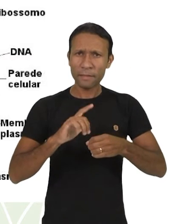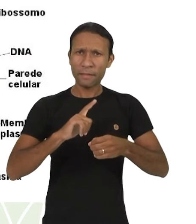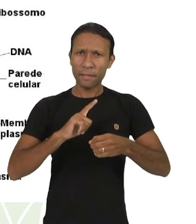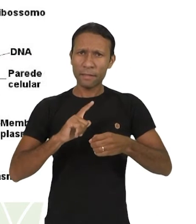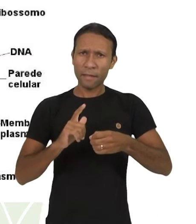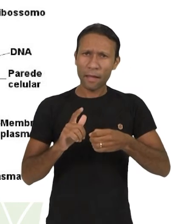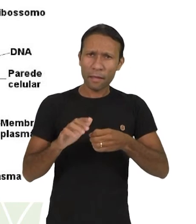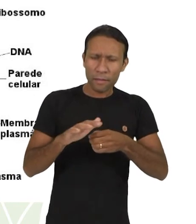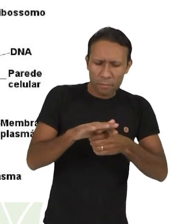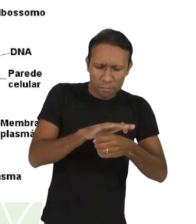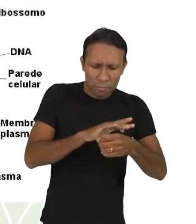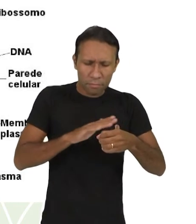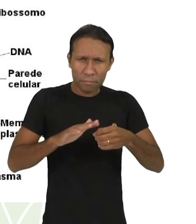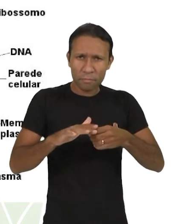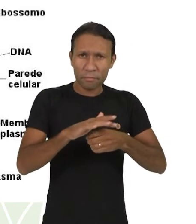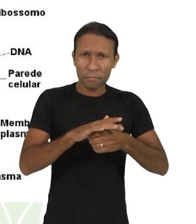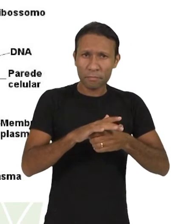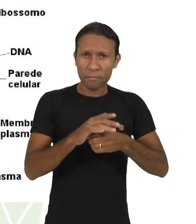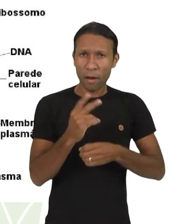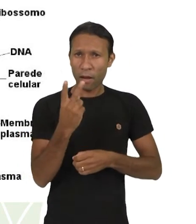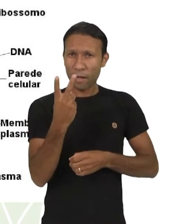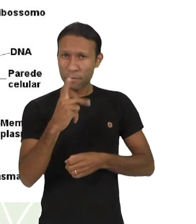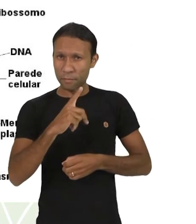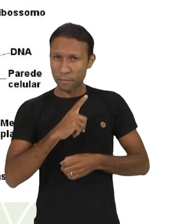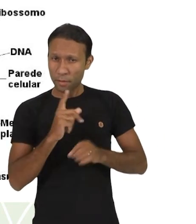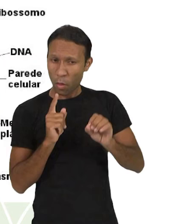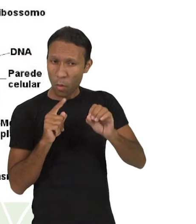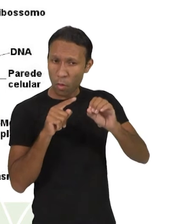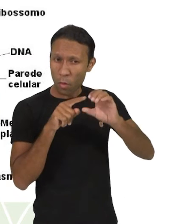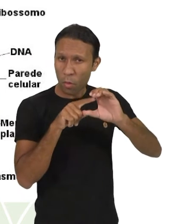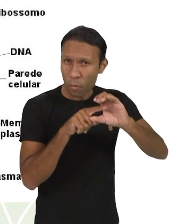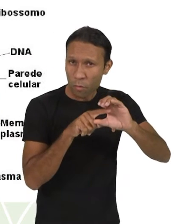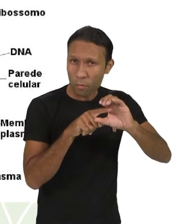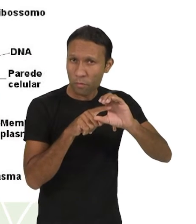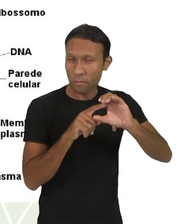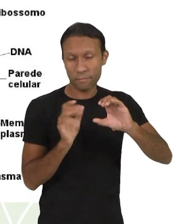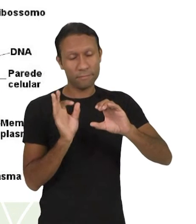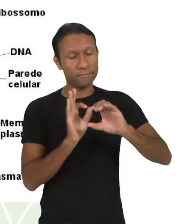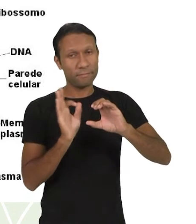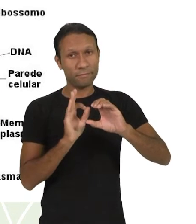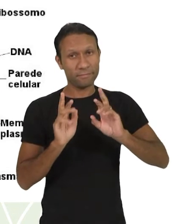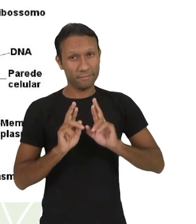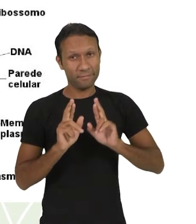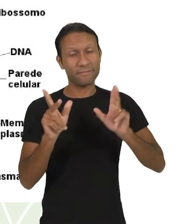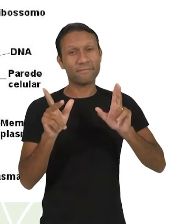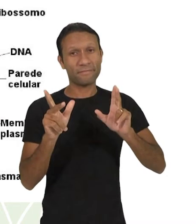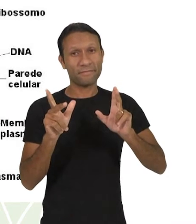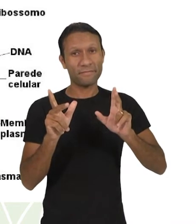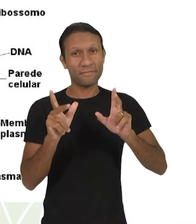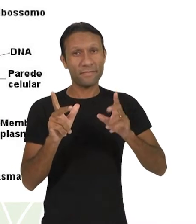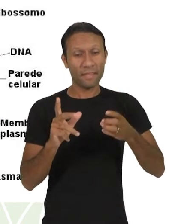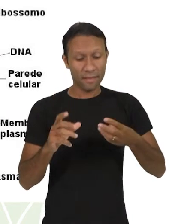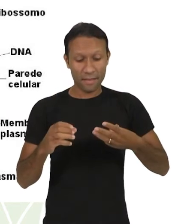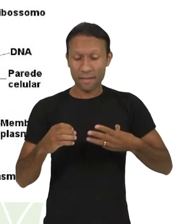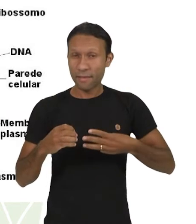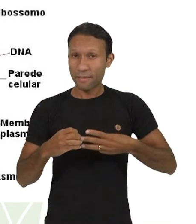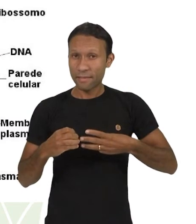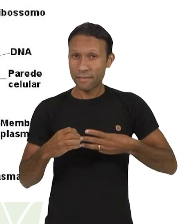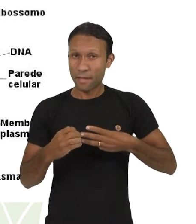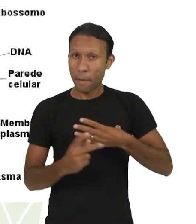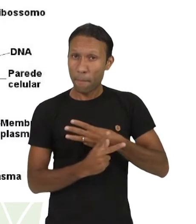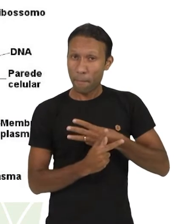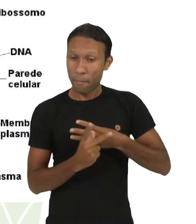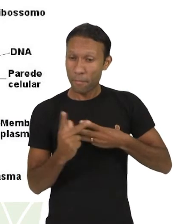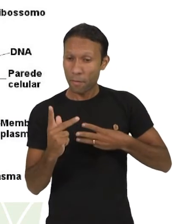Sim. Ambas têm núcleo? Não. Tá? As células procariontes, elas vão